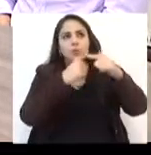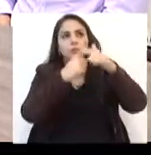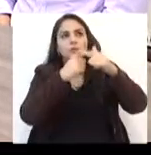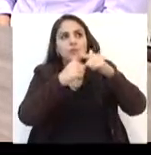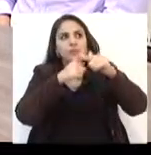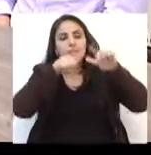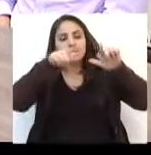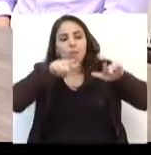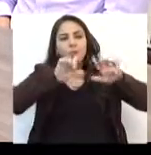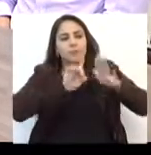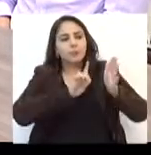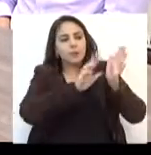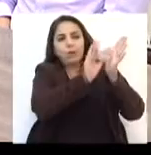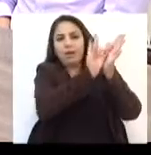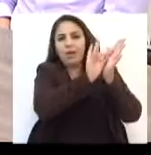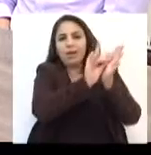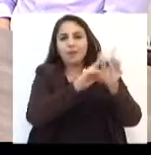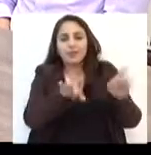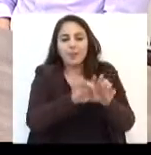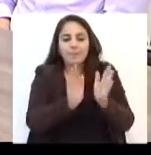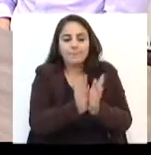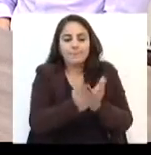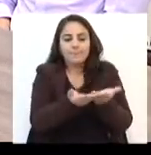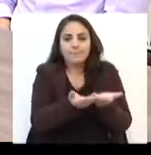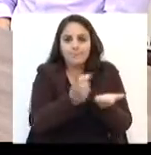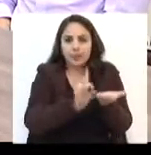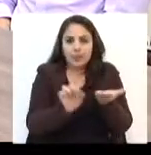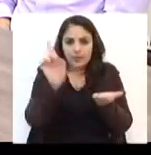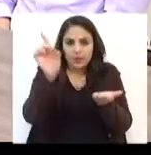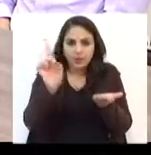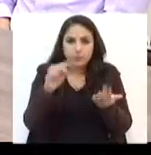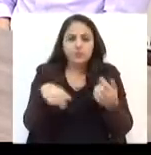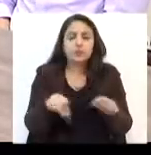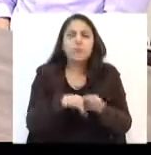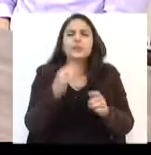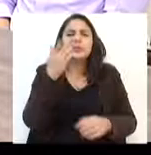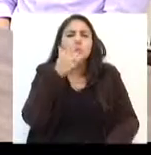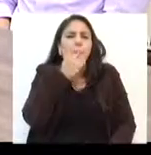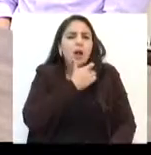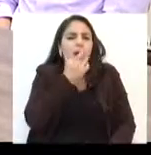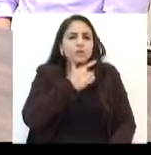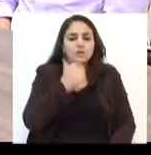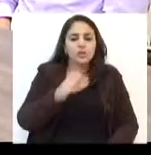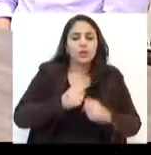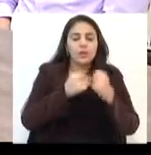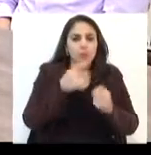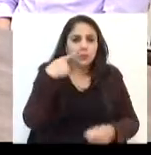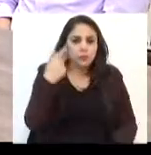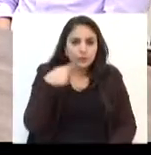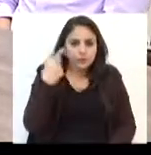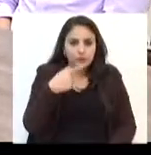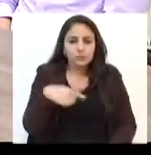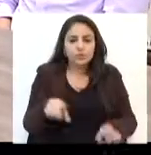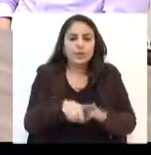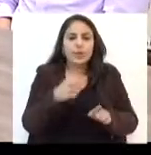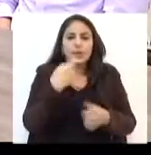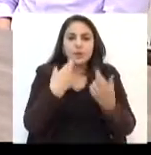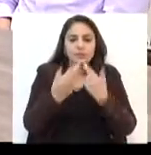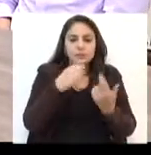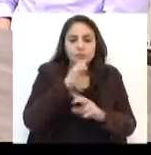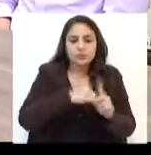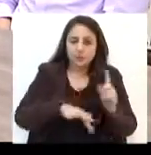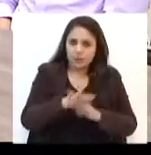crucifixos, a Bíblia no plenário. Até que ponto o senhor acha, então, que o poder, que a política, além da reabilitação